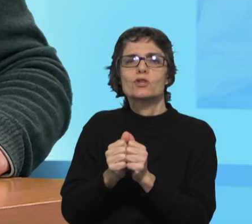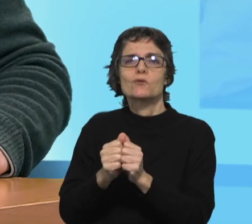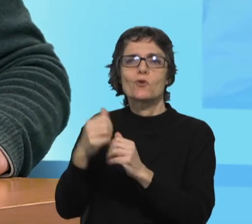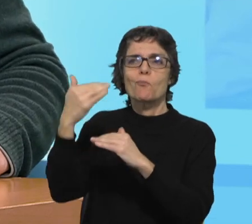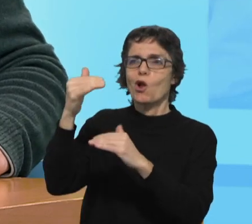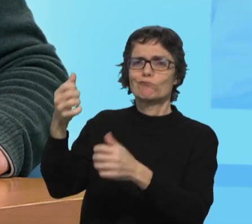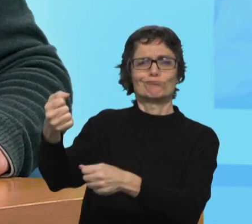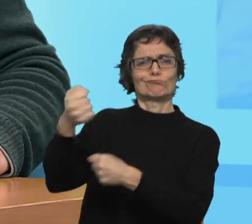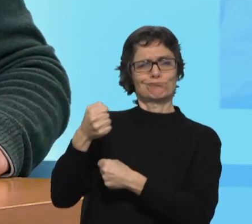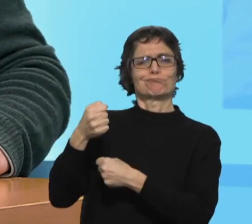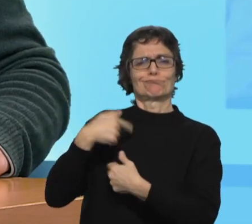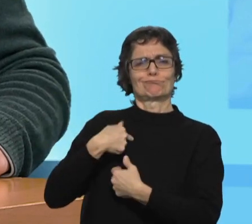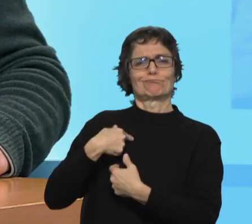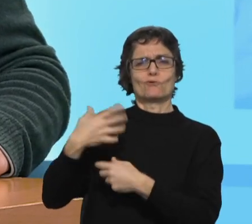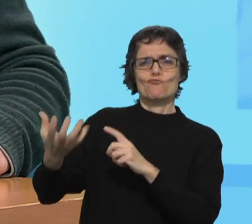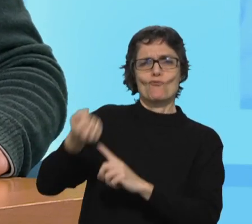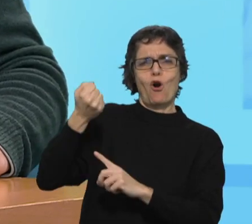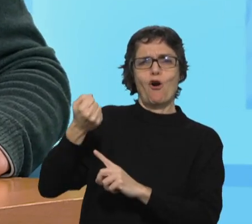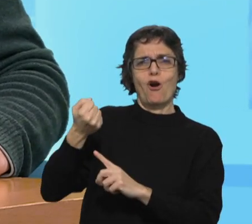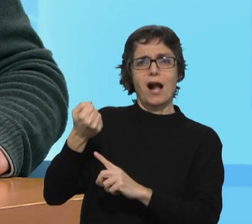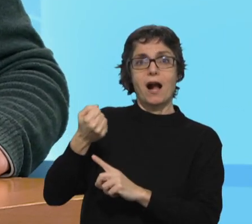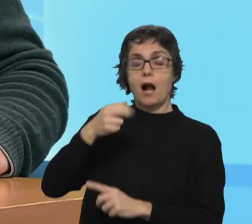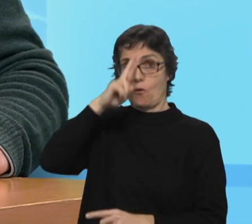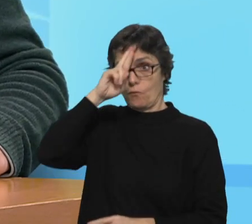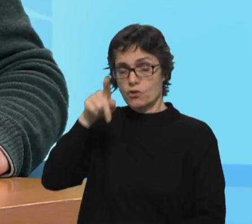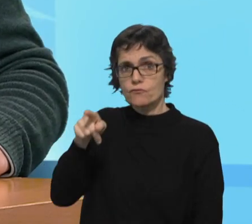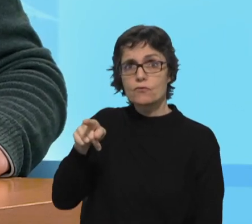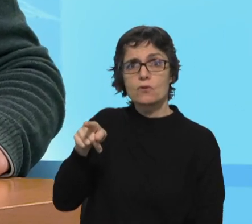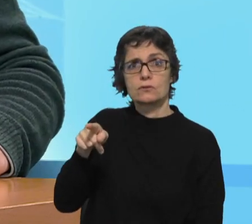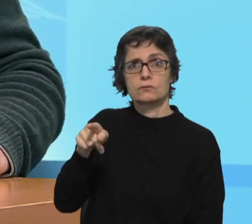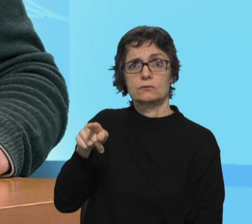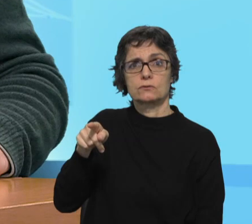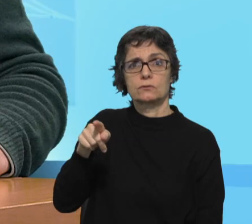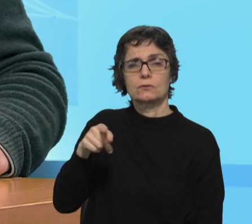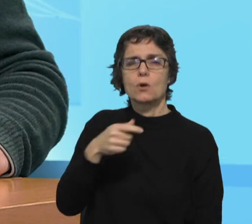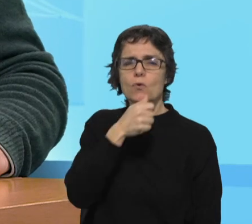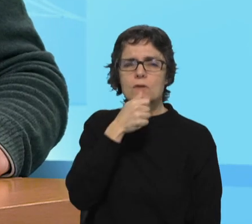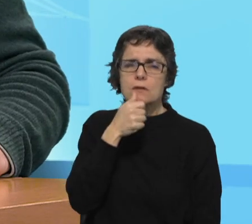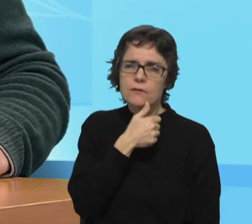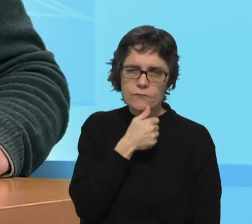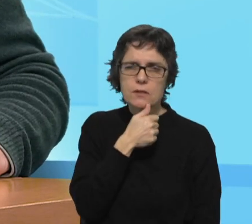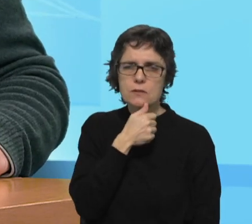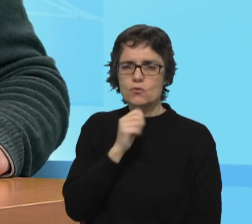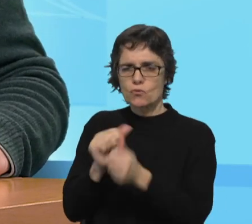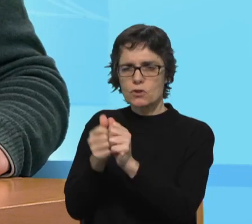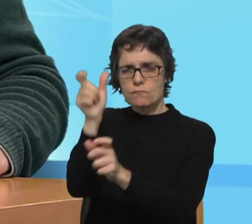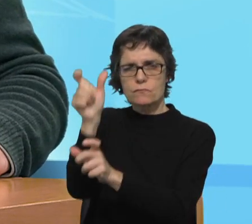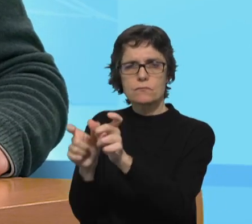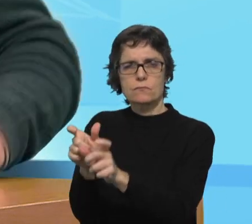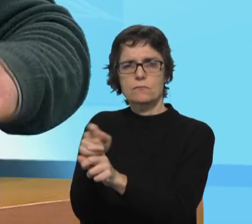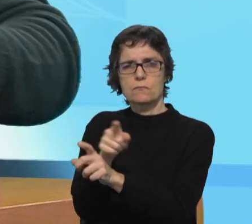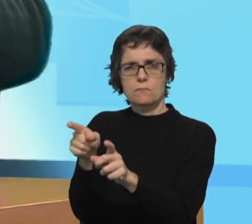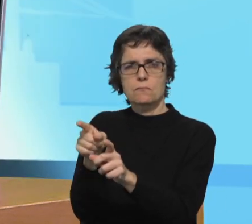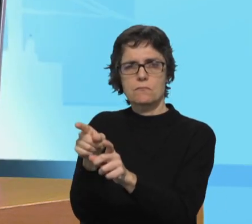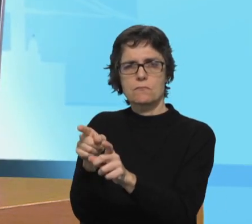glória de vencer a corrida, tem que se esforçar muito. Os sacrifícios que os desportistas fazem, por